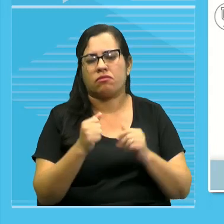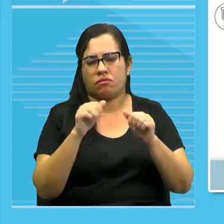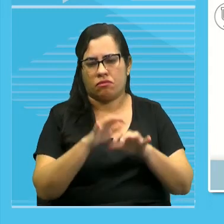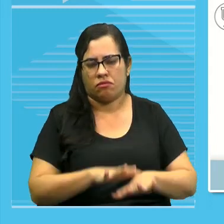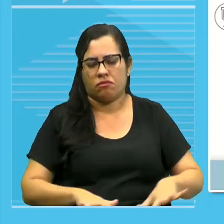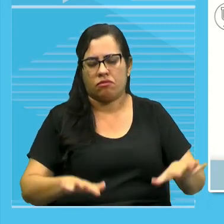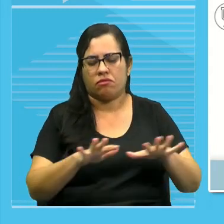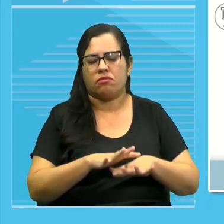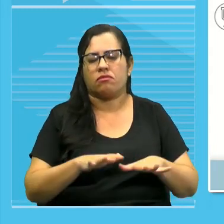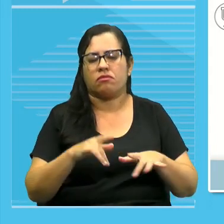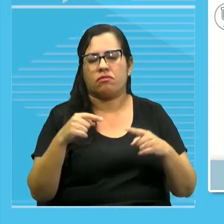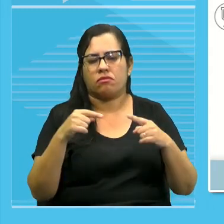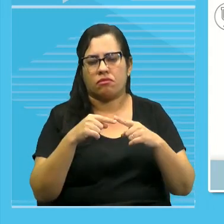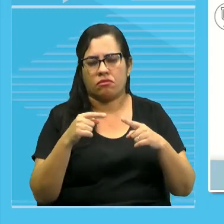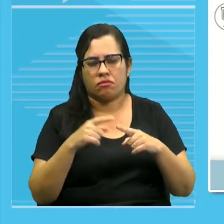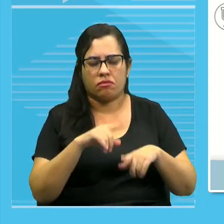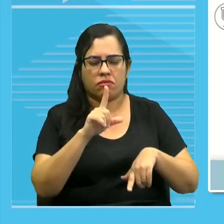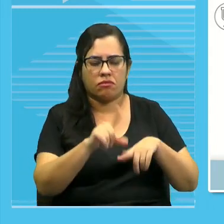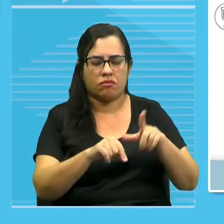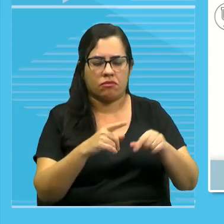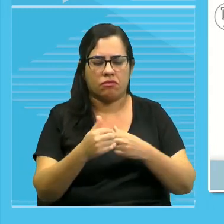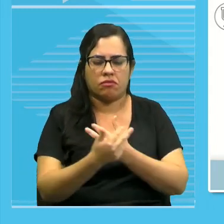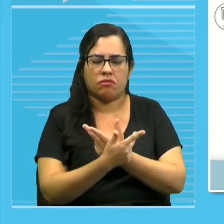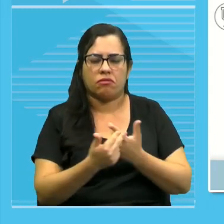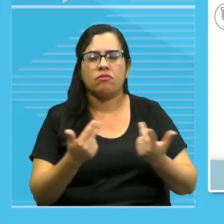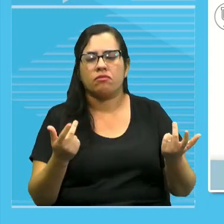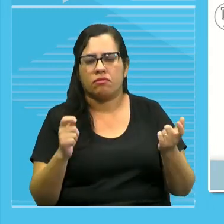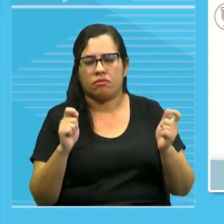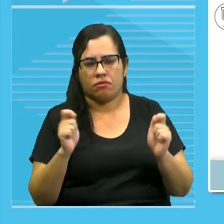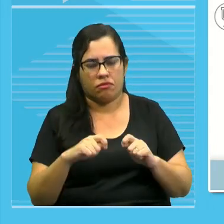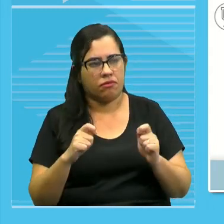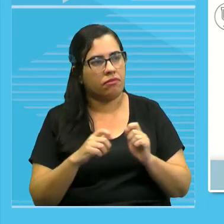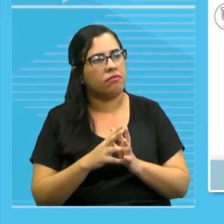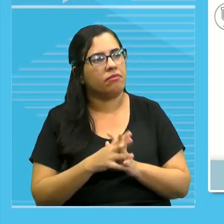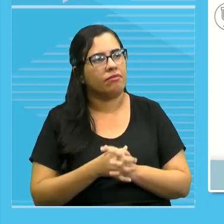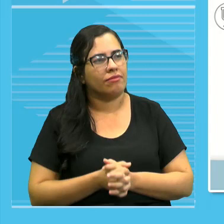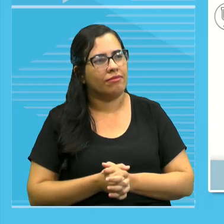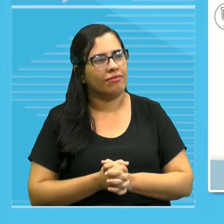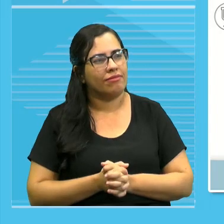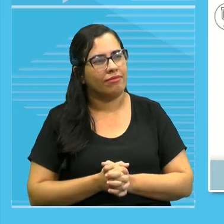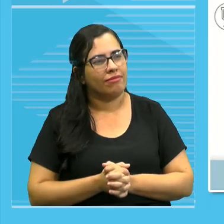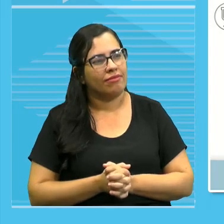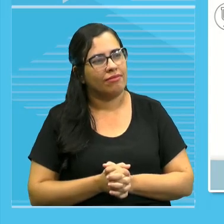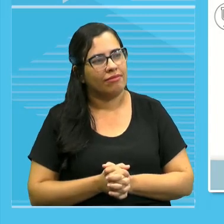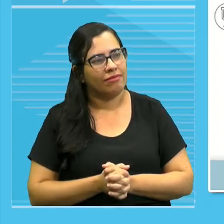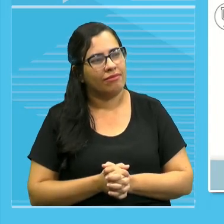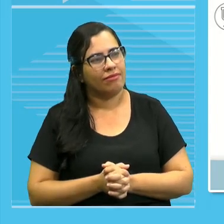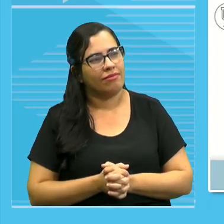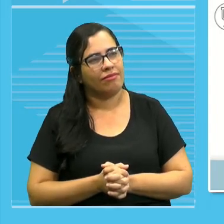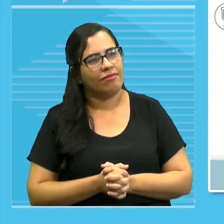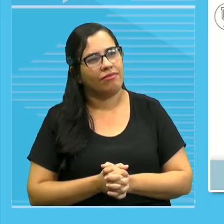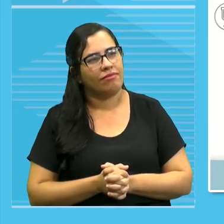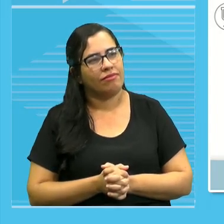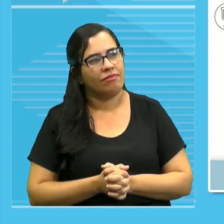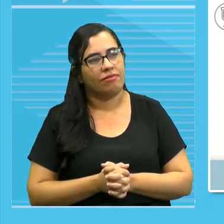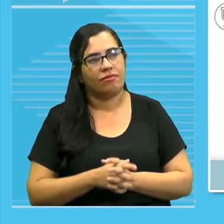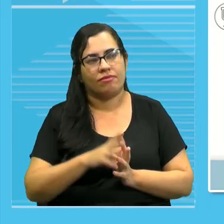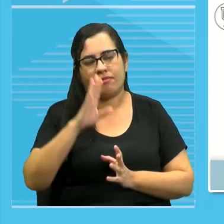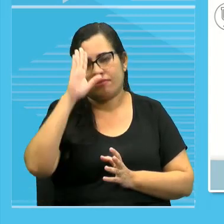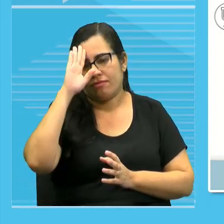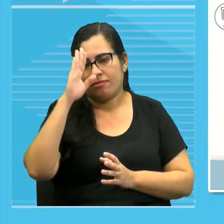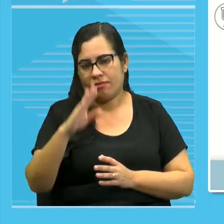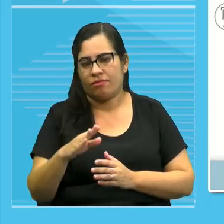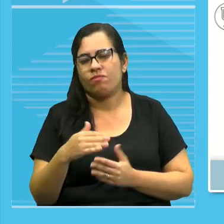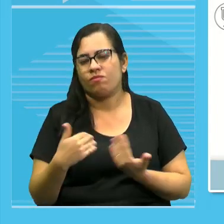reciclagem somos recoleta material para voltar a coleta é somente o princípio desse